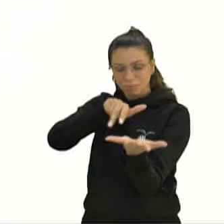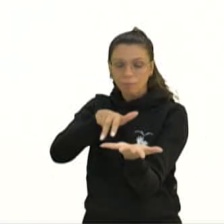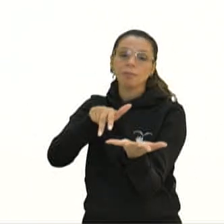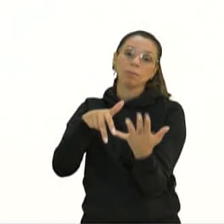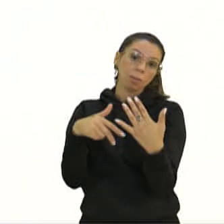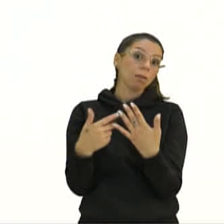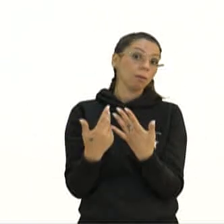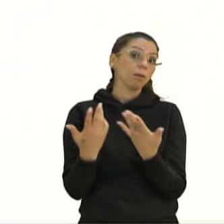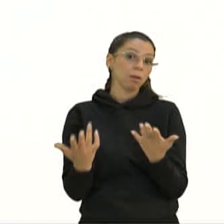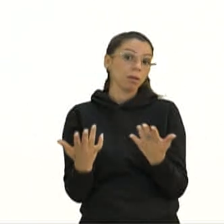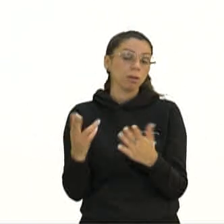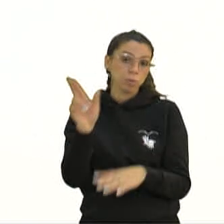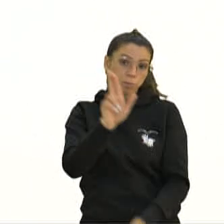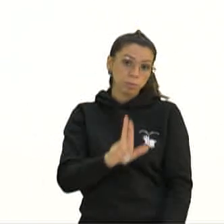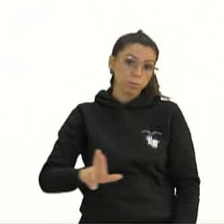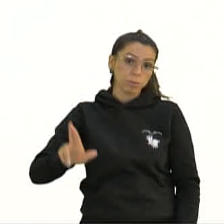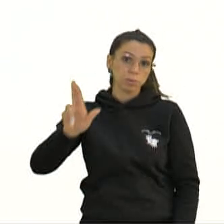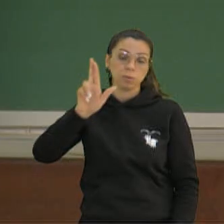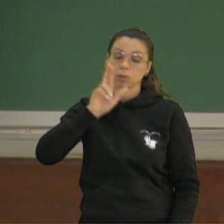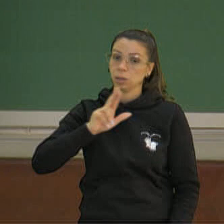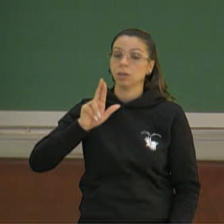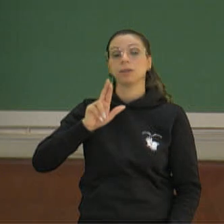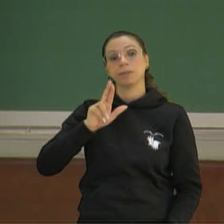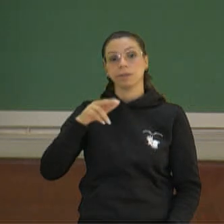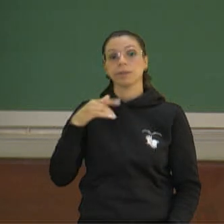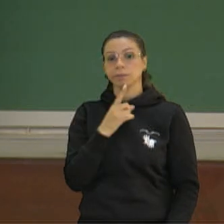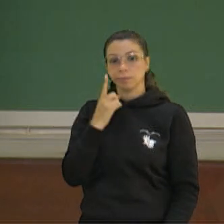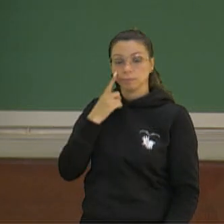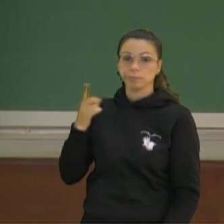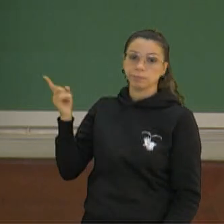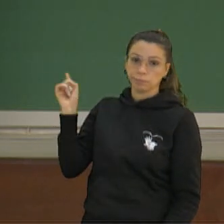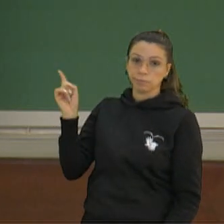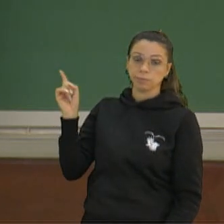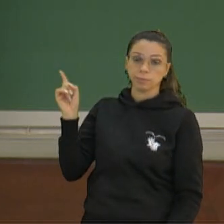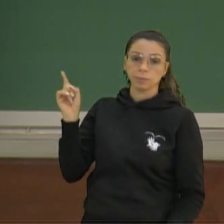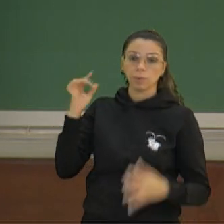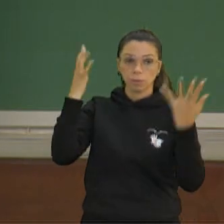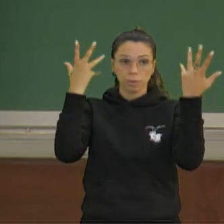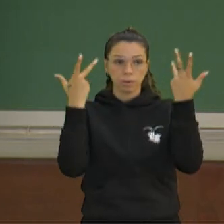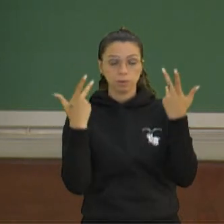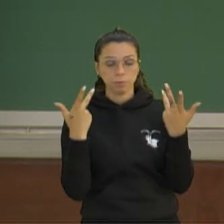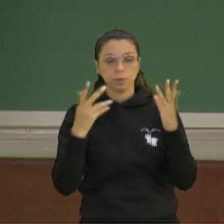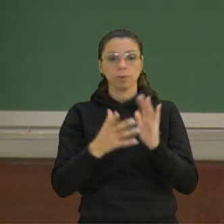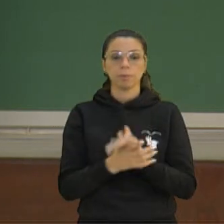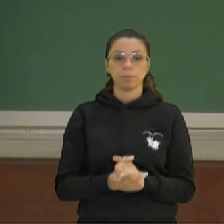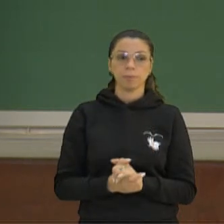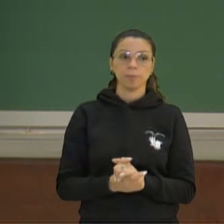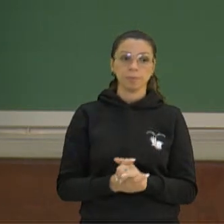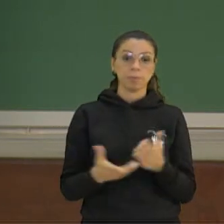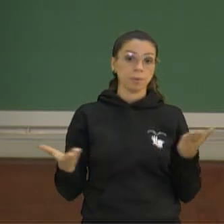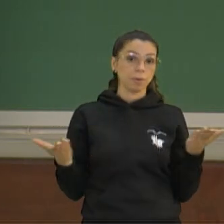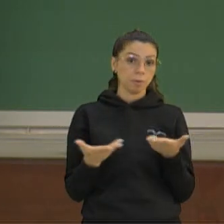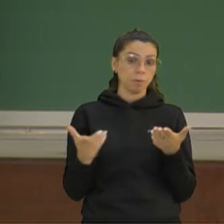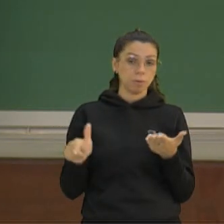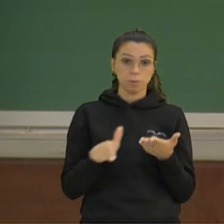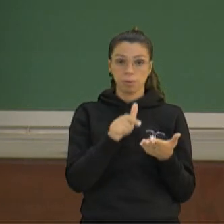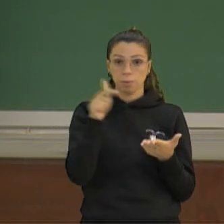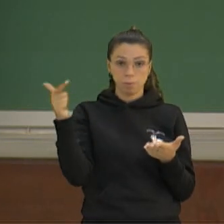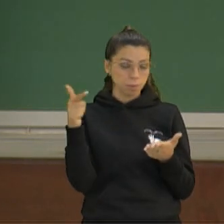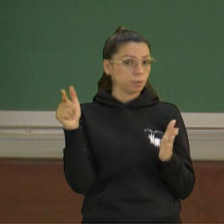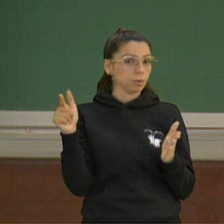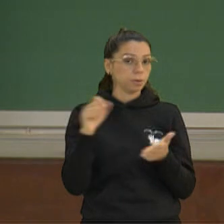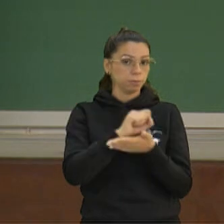Então veja como a gente utiliza bastante, né, a matéria-prima que ali é produzida. E agora nós vamos para mais